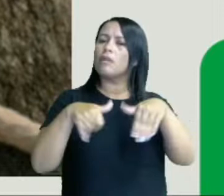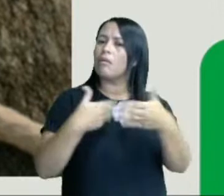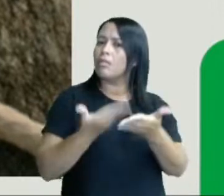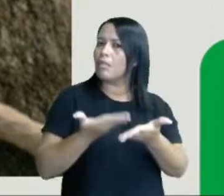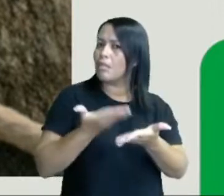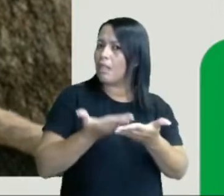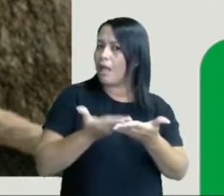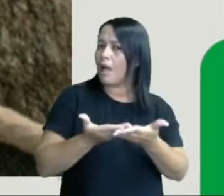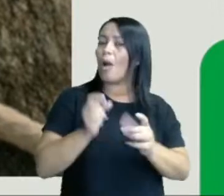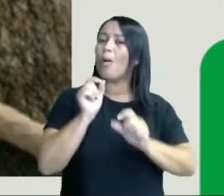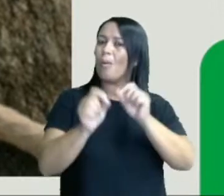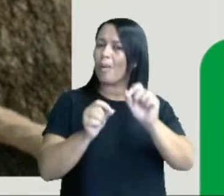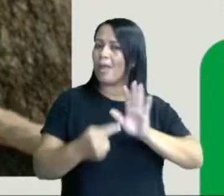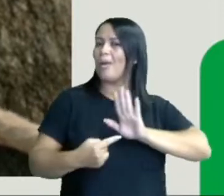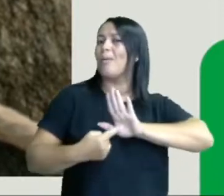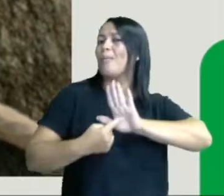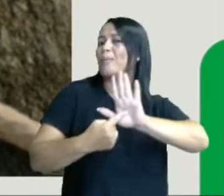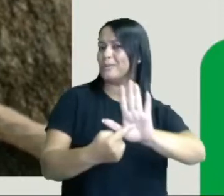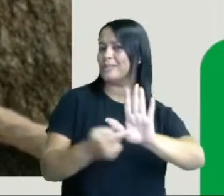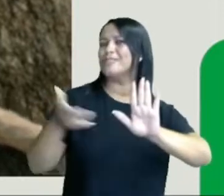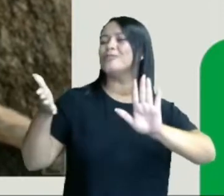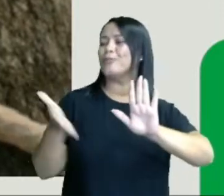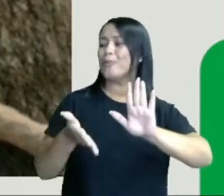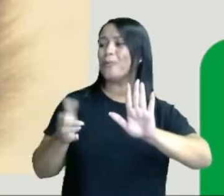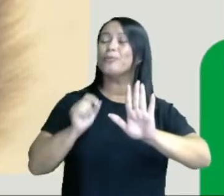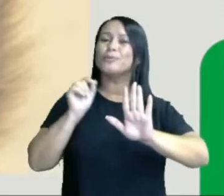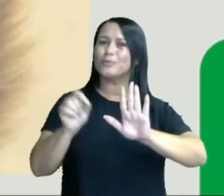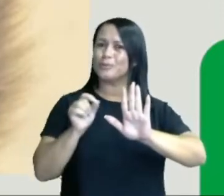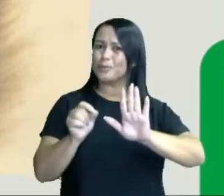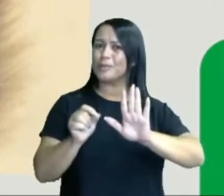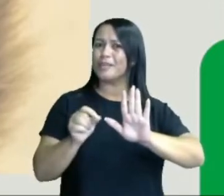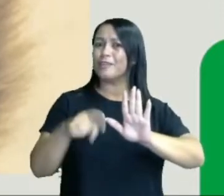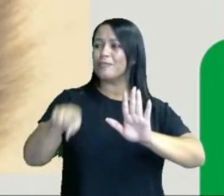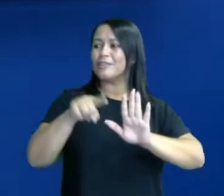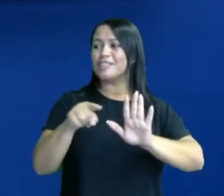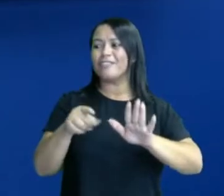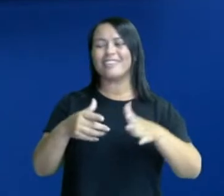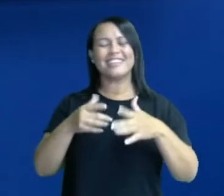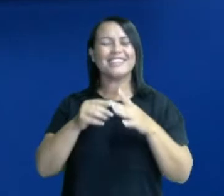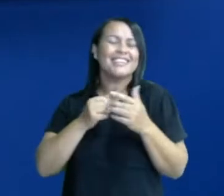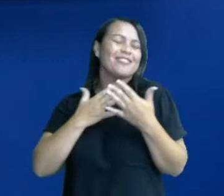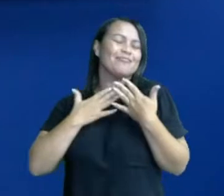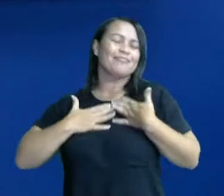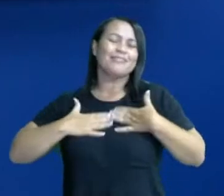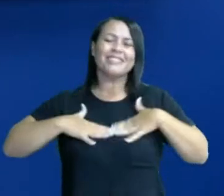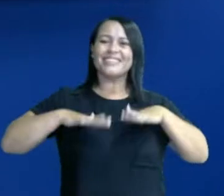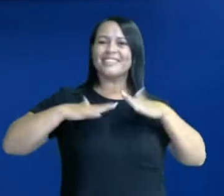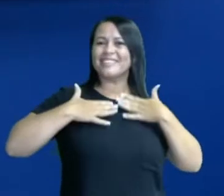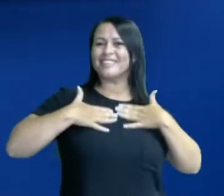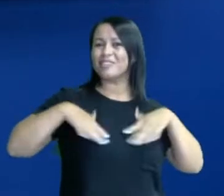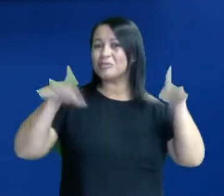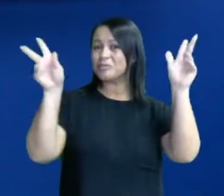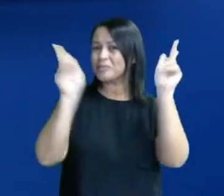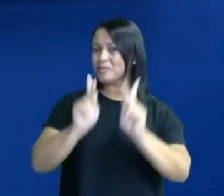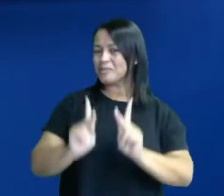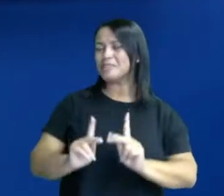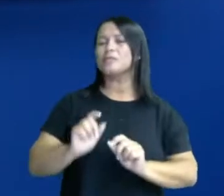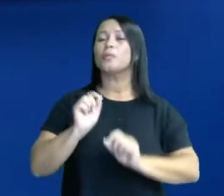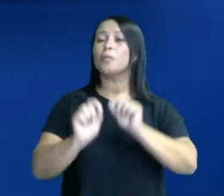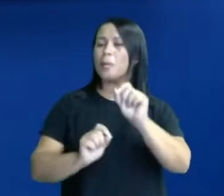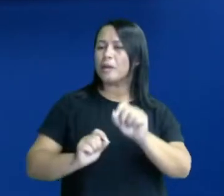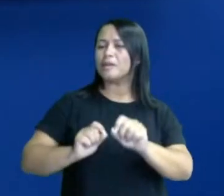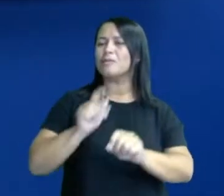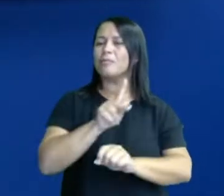aula, coloquei como missão hoje deixar vocês assim, ó, tranquilos. Quando o professor